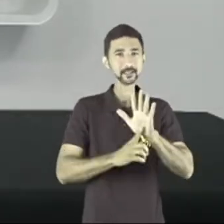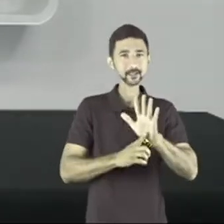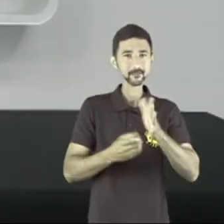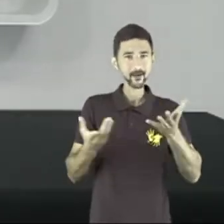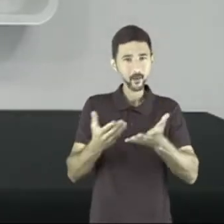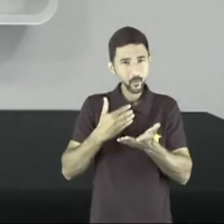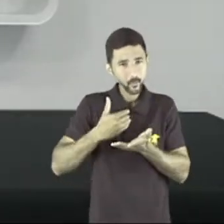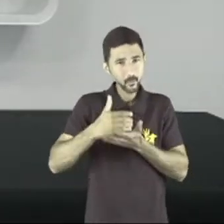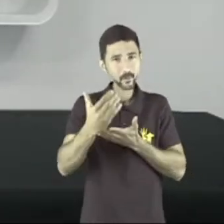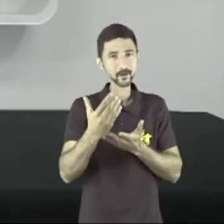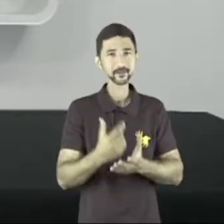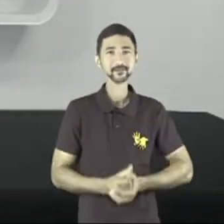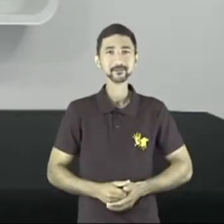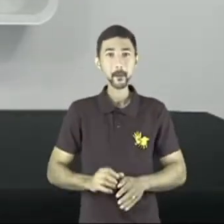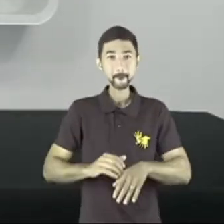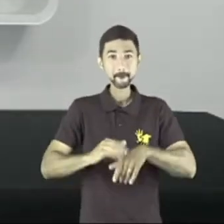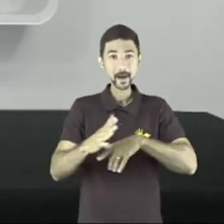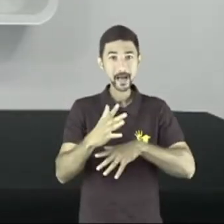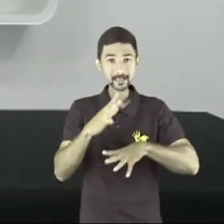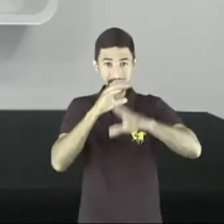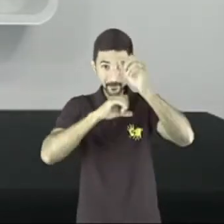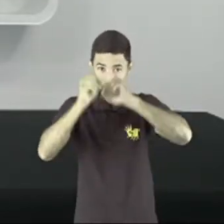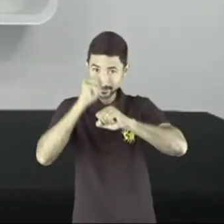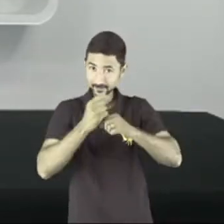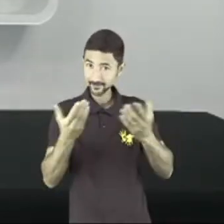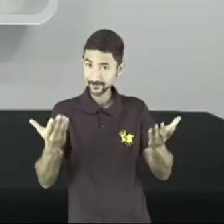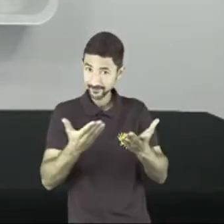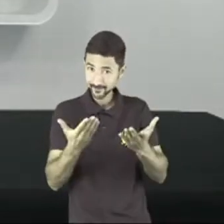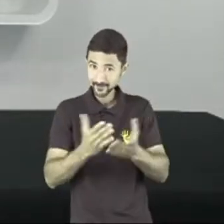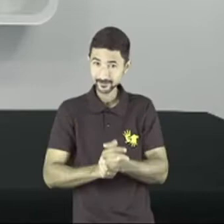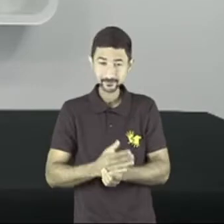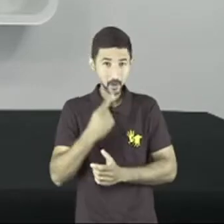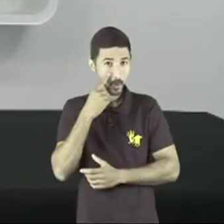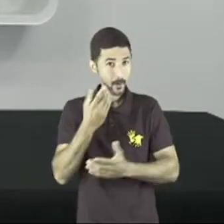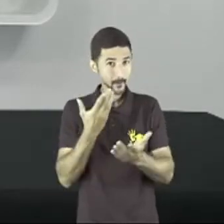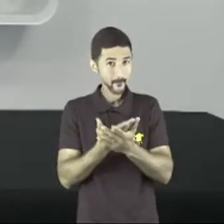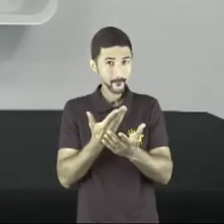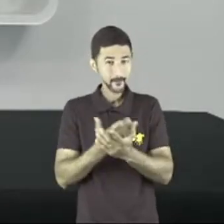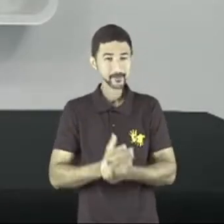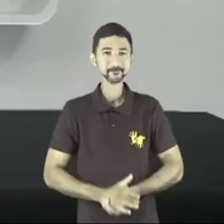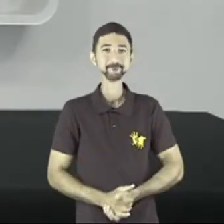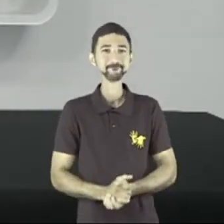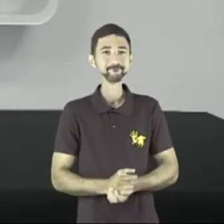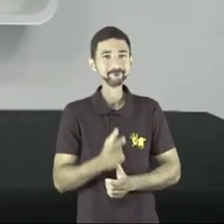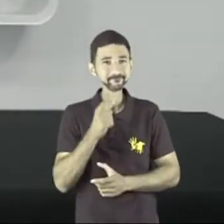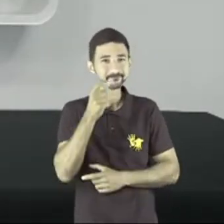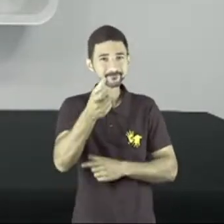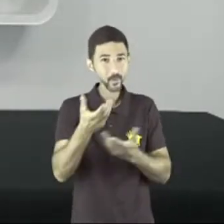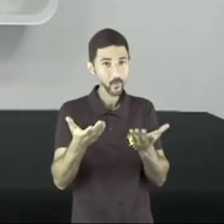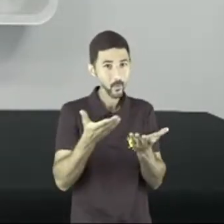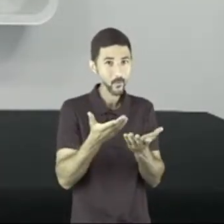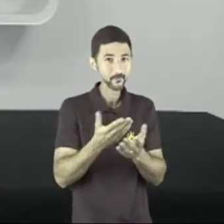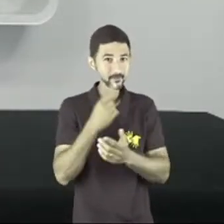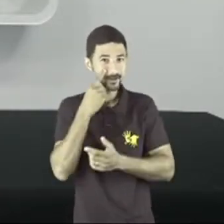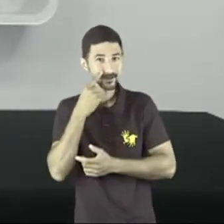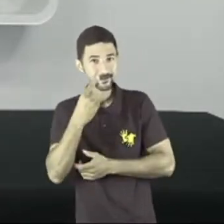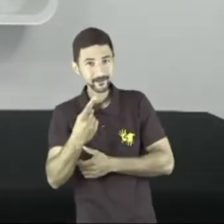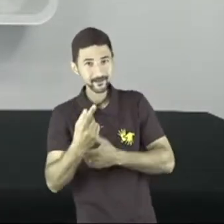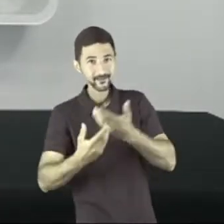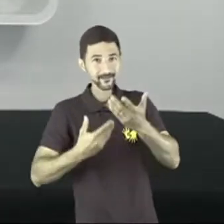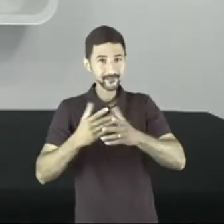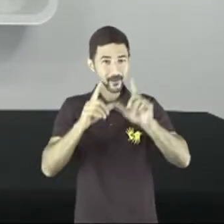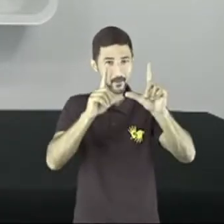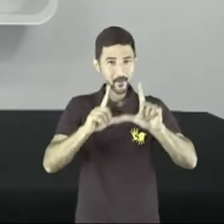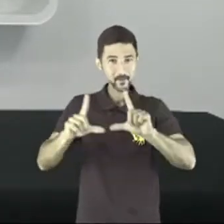Quer conhecer mais? Então fica ligado na nossa aula, tá certo? Por isso, eu te convido agora a acompanhar